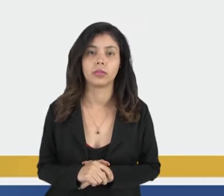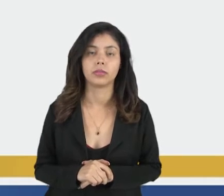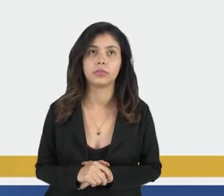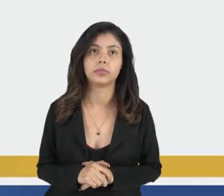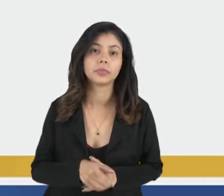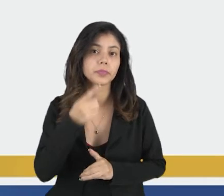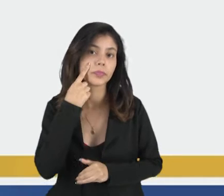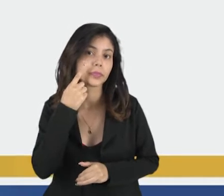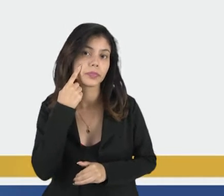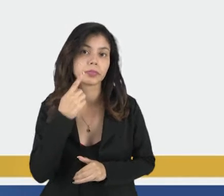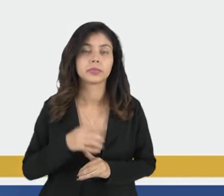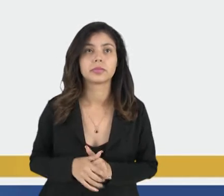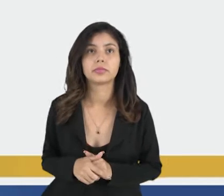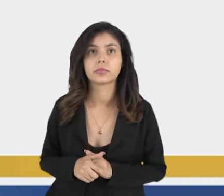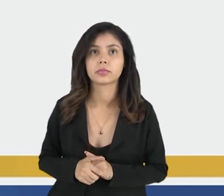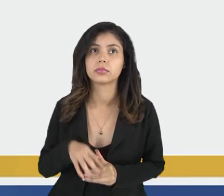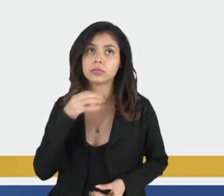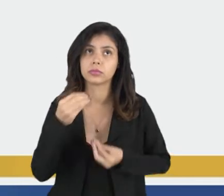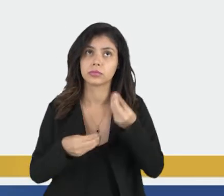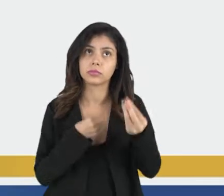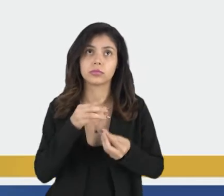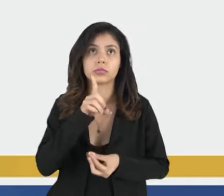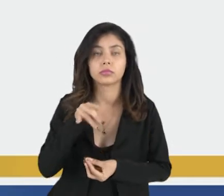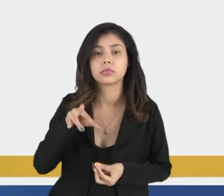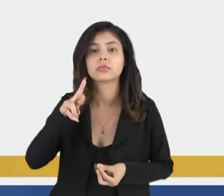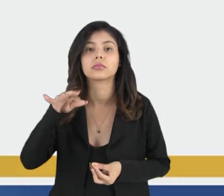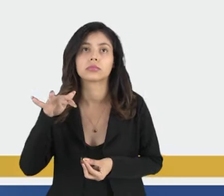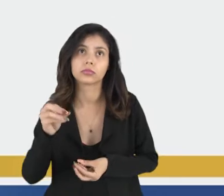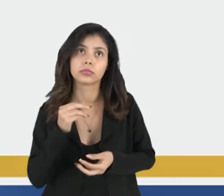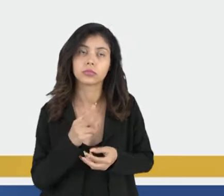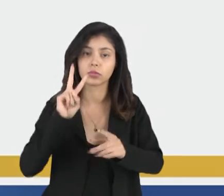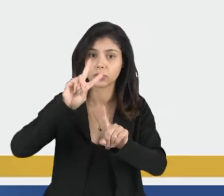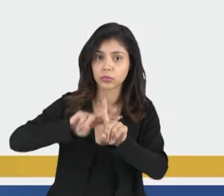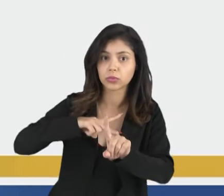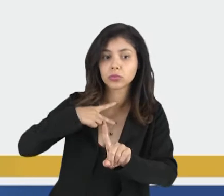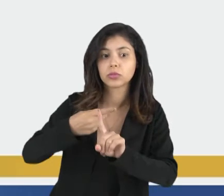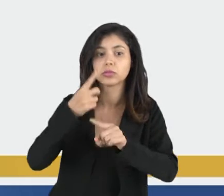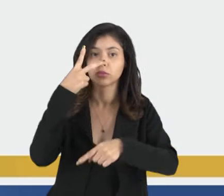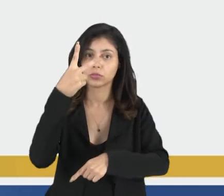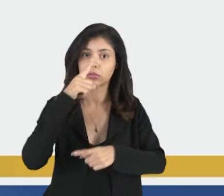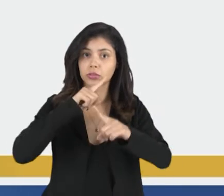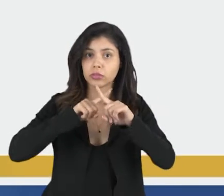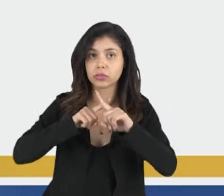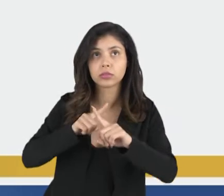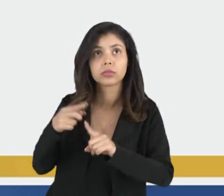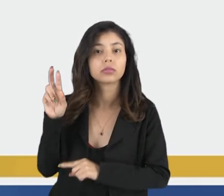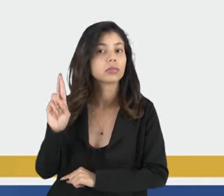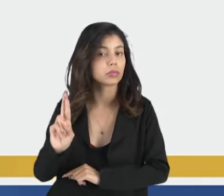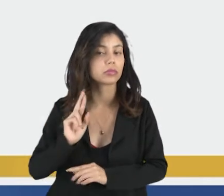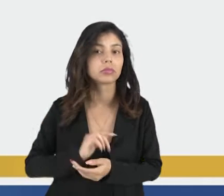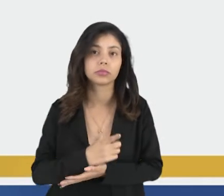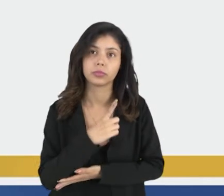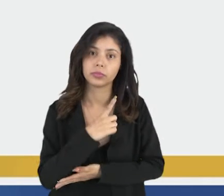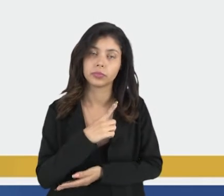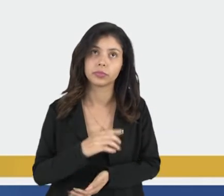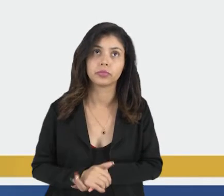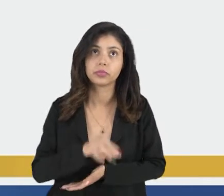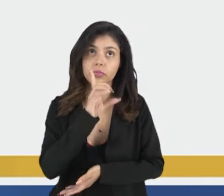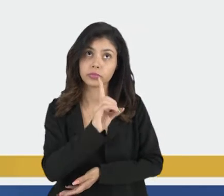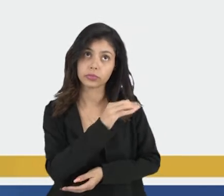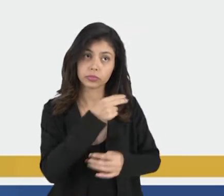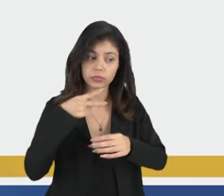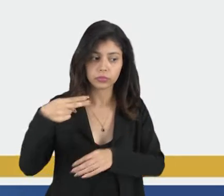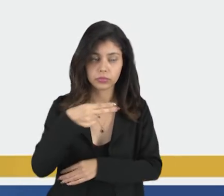Então, olha só. Como o diâmetro é 2 vezes o raio, temos D